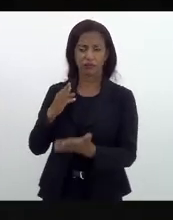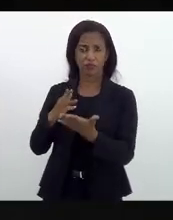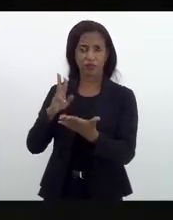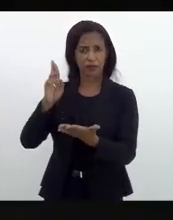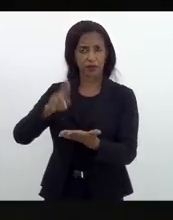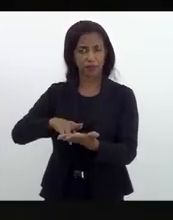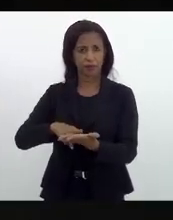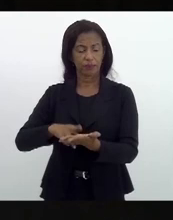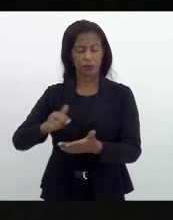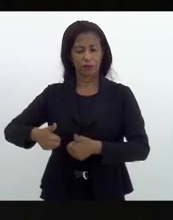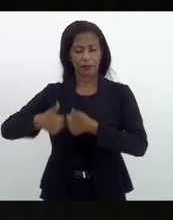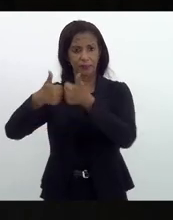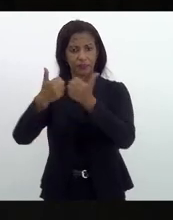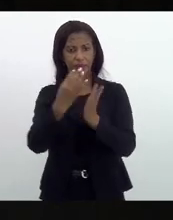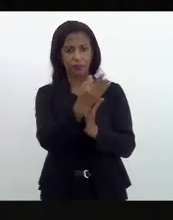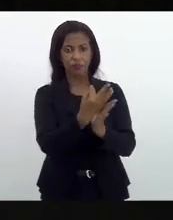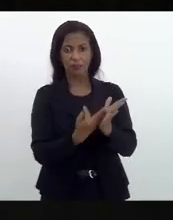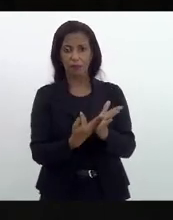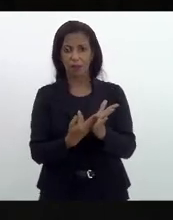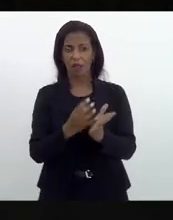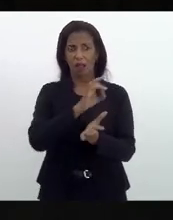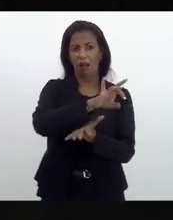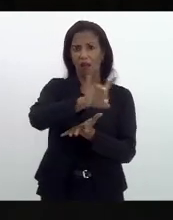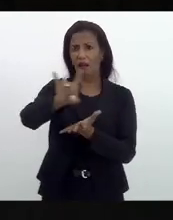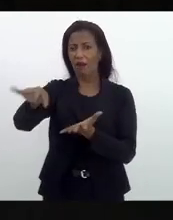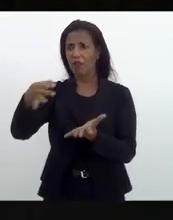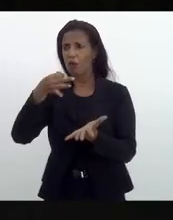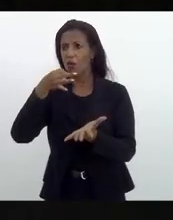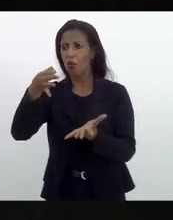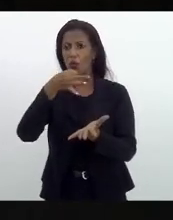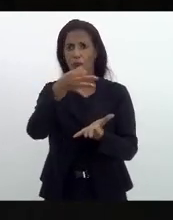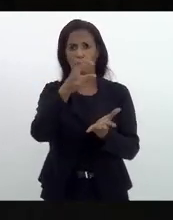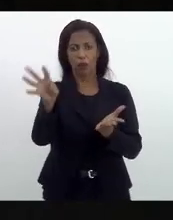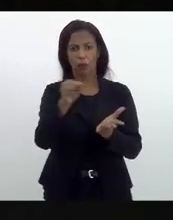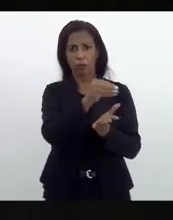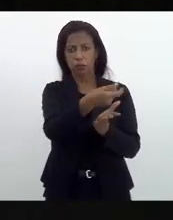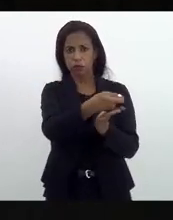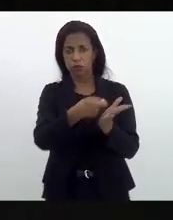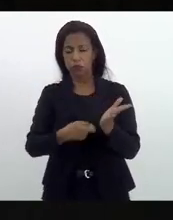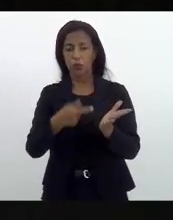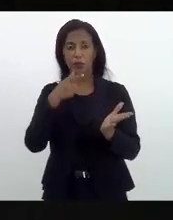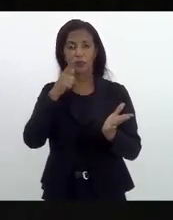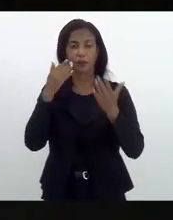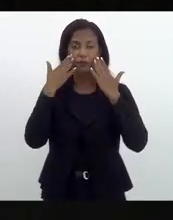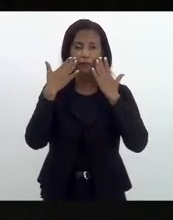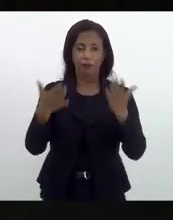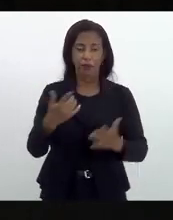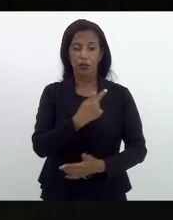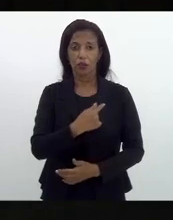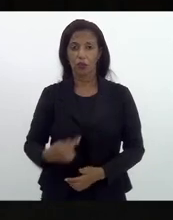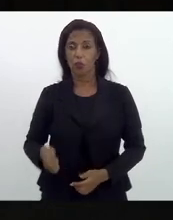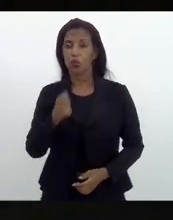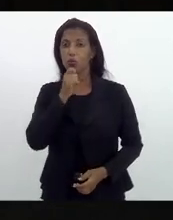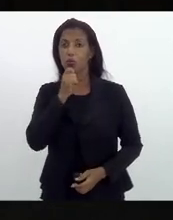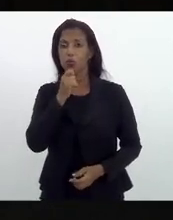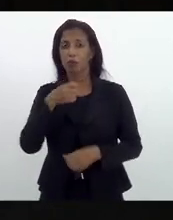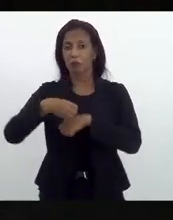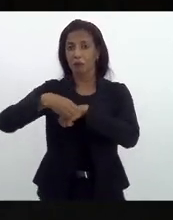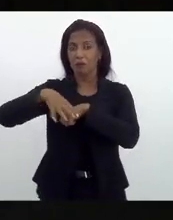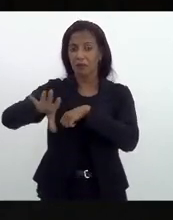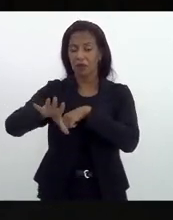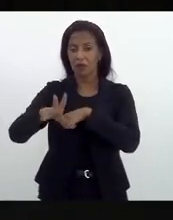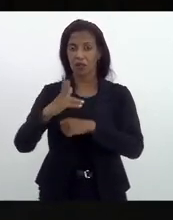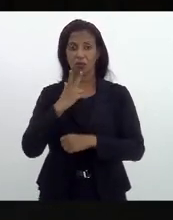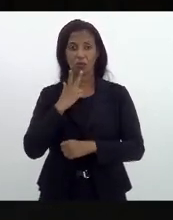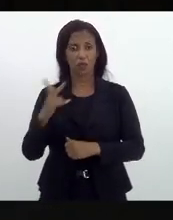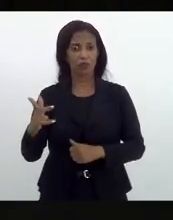acomodamos o melhor texto a várias mãos. e quando eu ontem me manifestei a respeito de que o governo não teria uma mensagem, eu